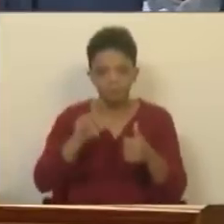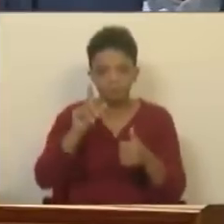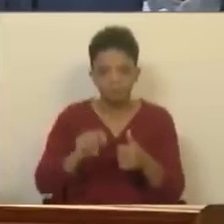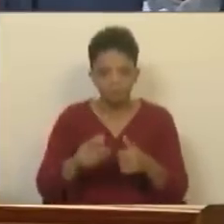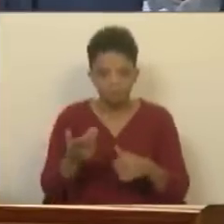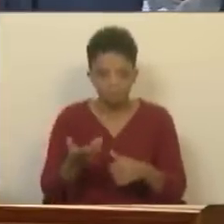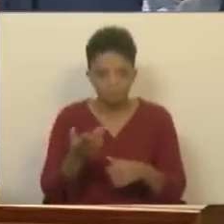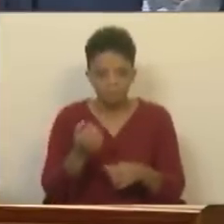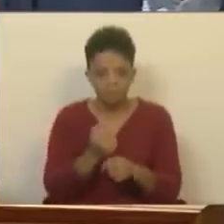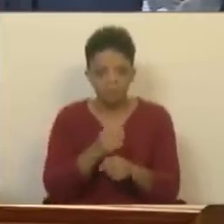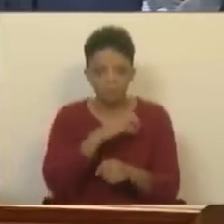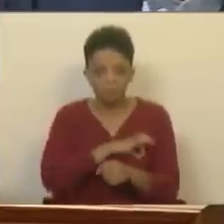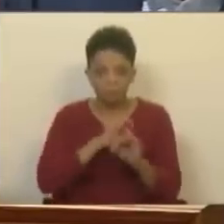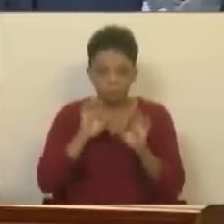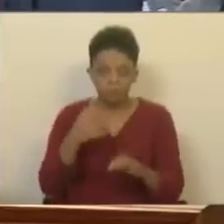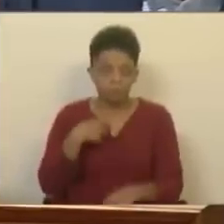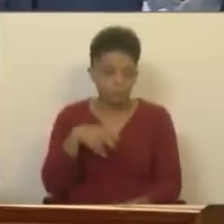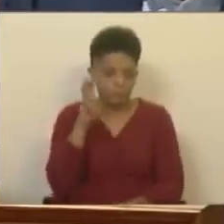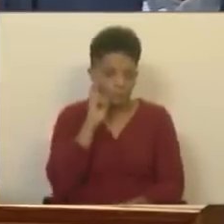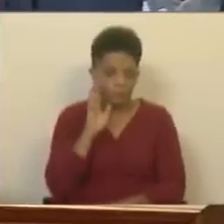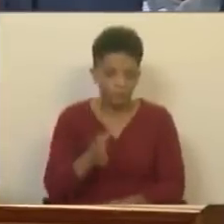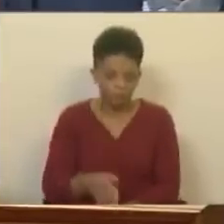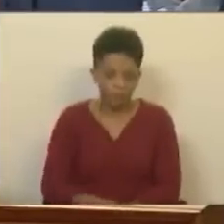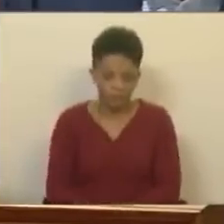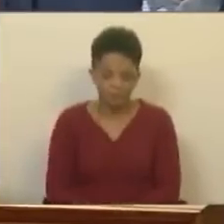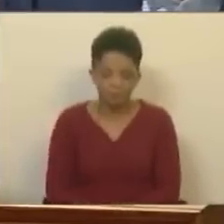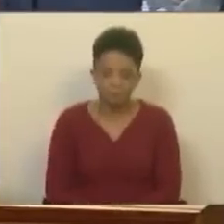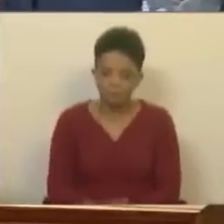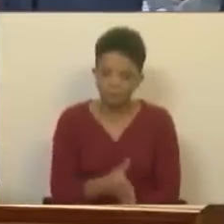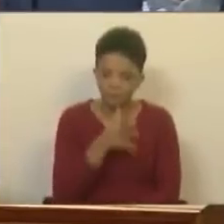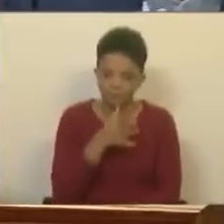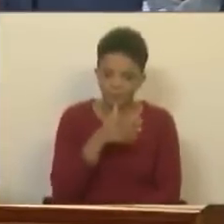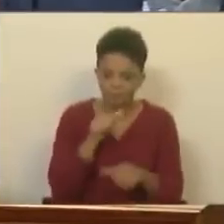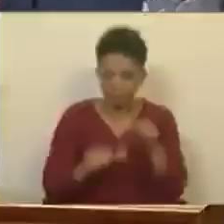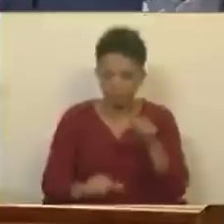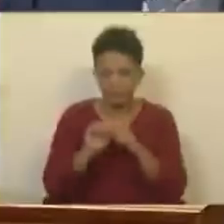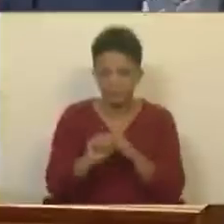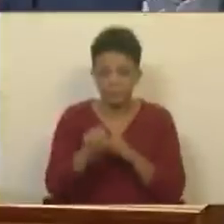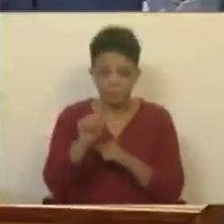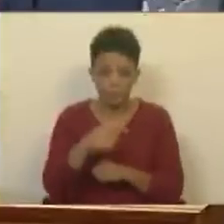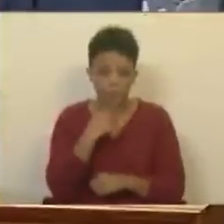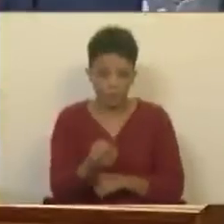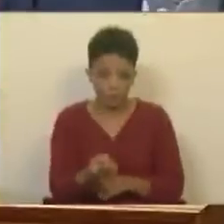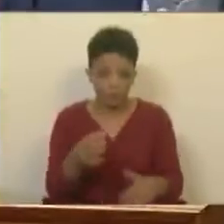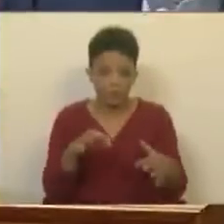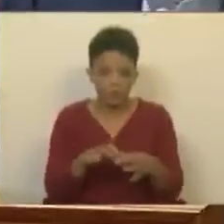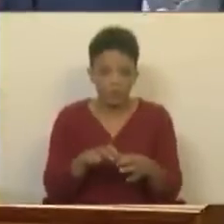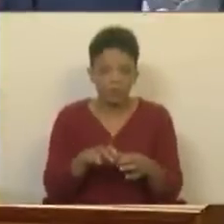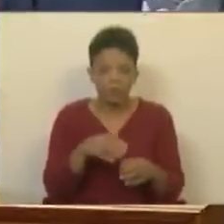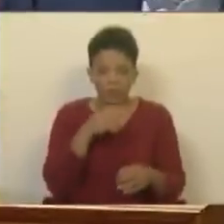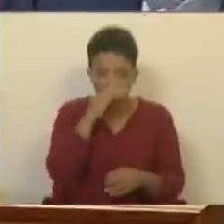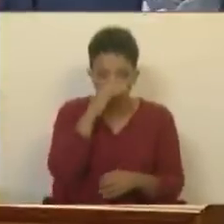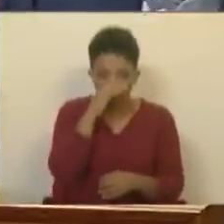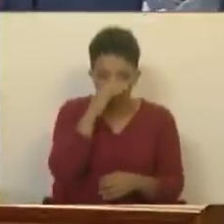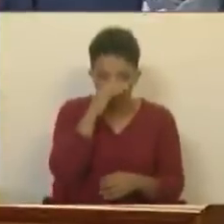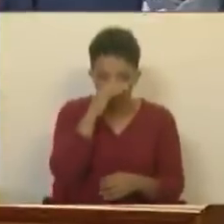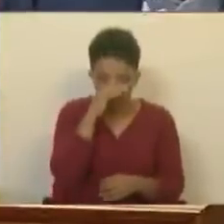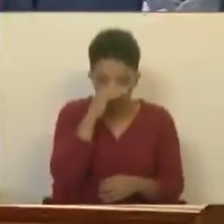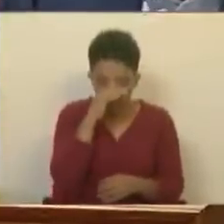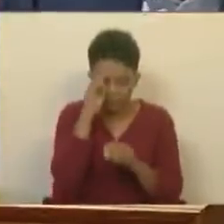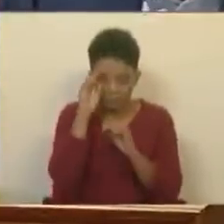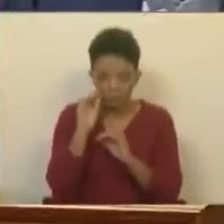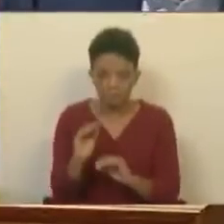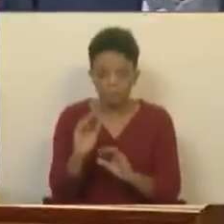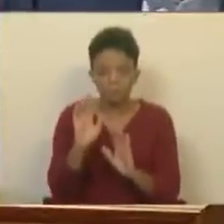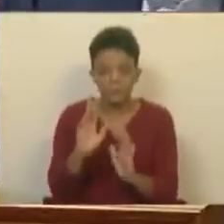da graduação profissional Eu já ouvi a sua intervenção e aquilo que disse relativamente às questões eh da